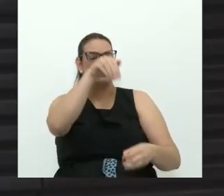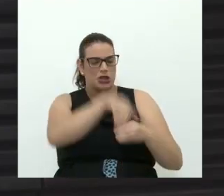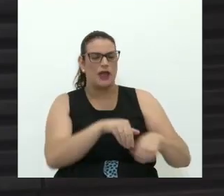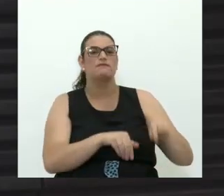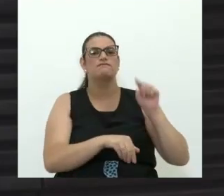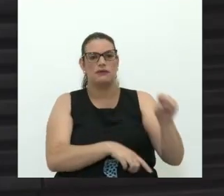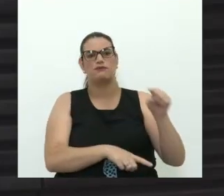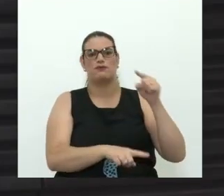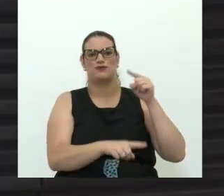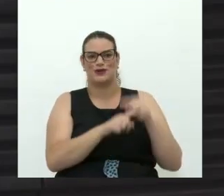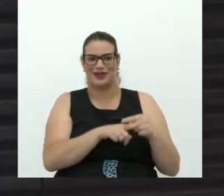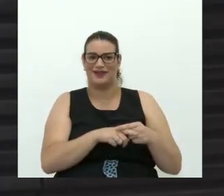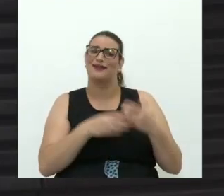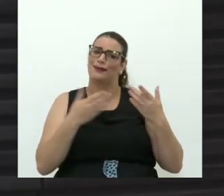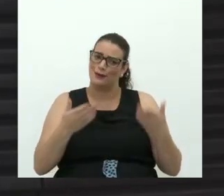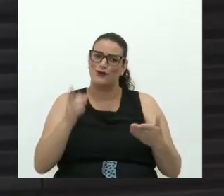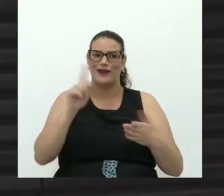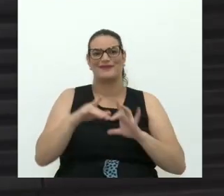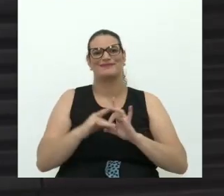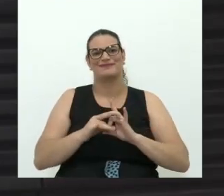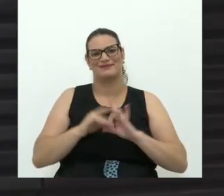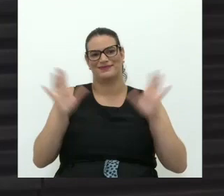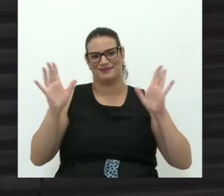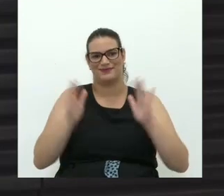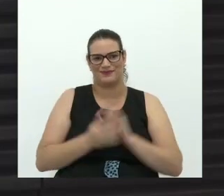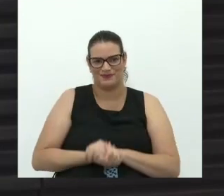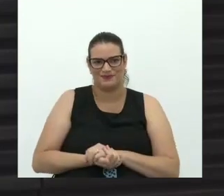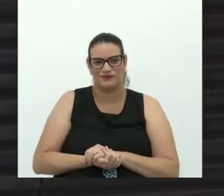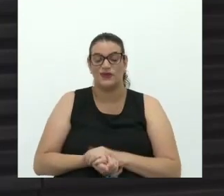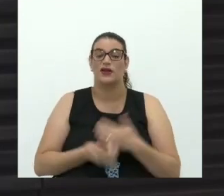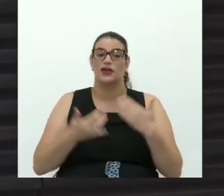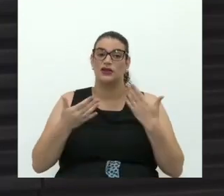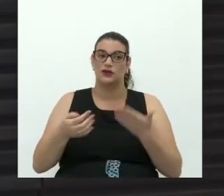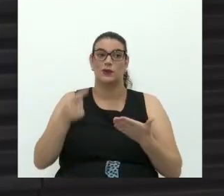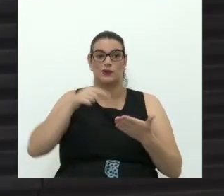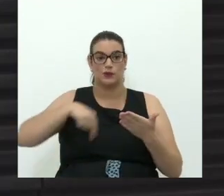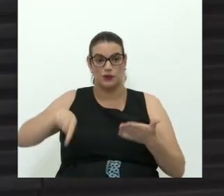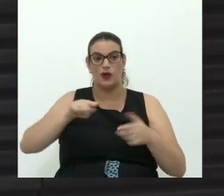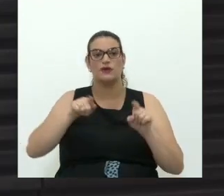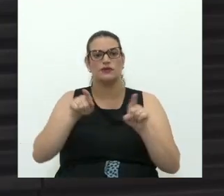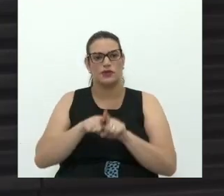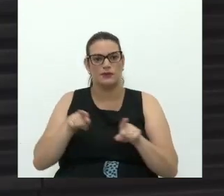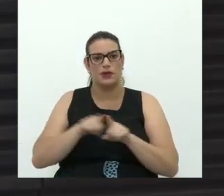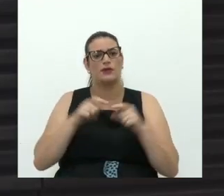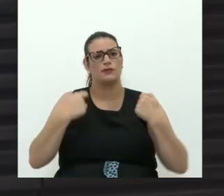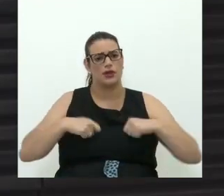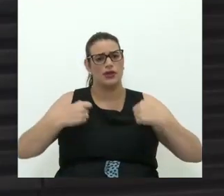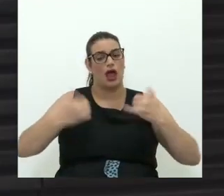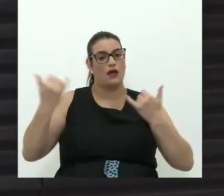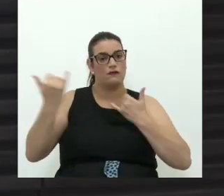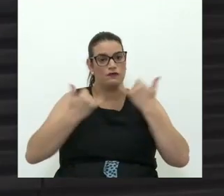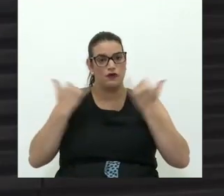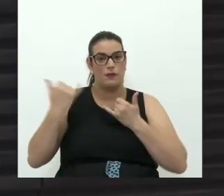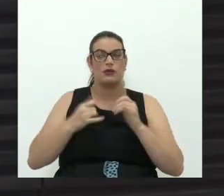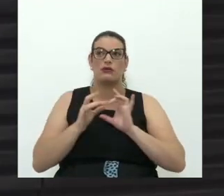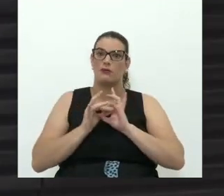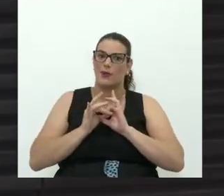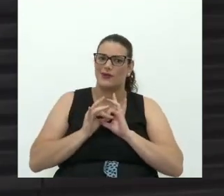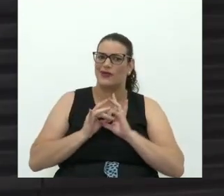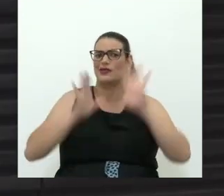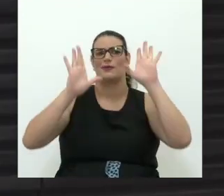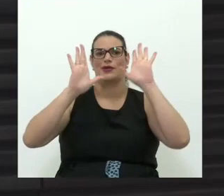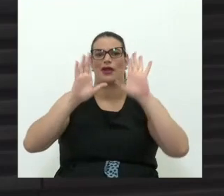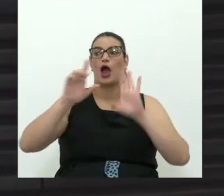de votar livremente a gente também precisa da informação para ter a liberdade